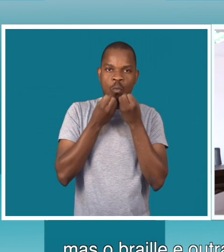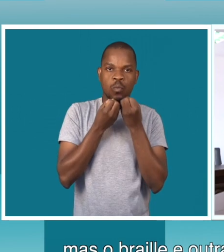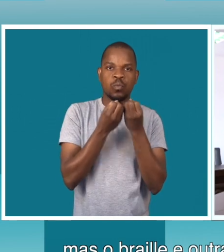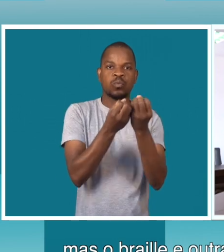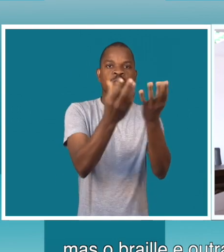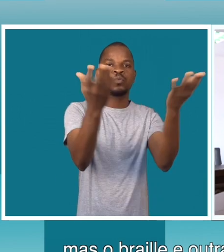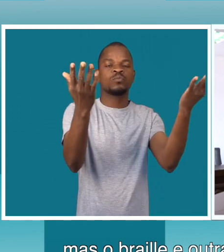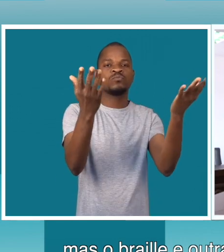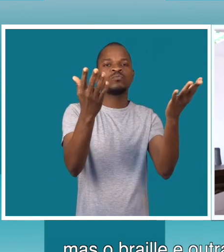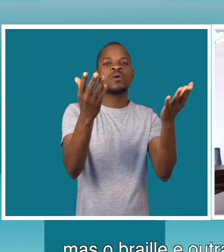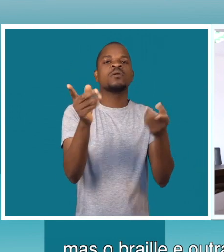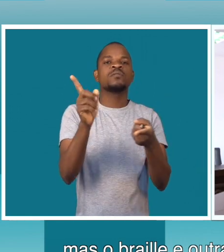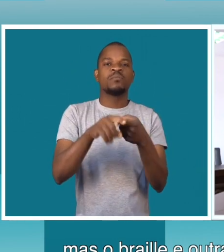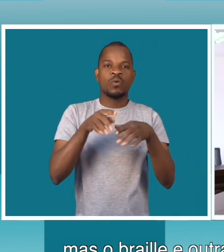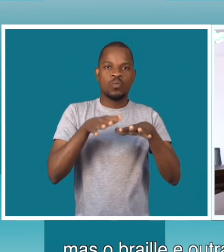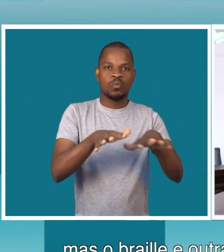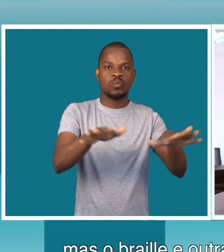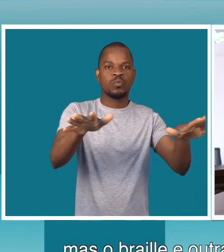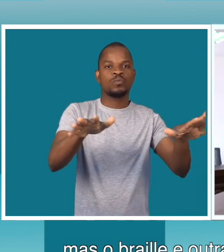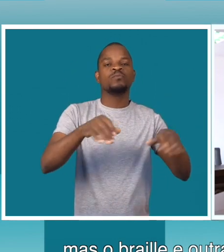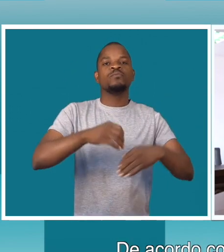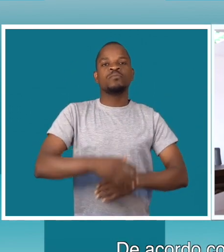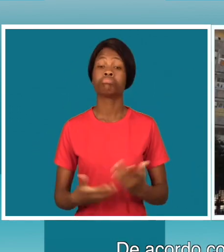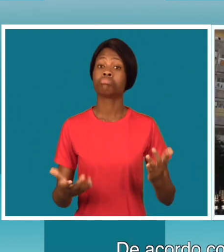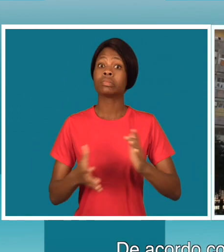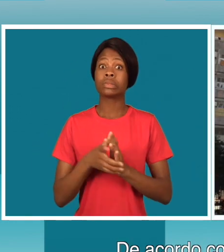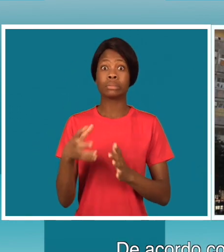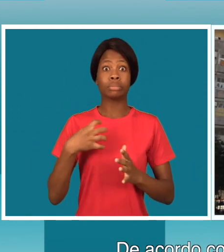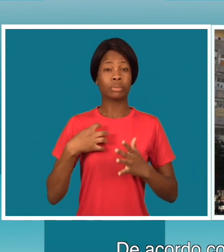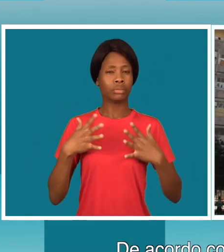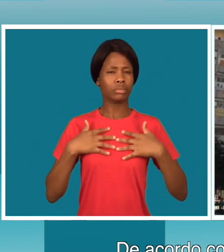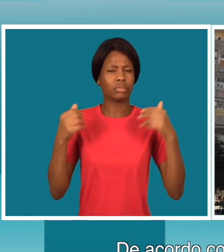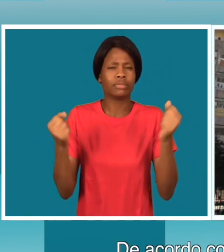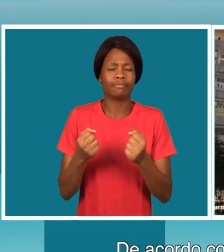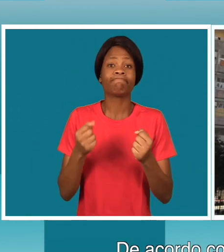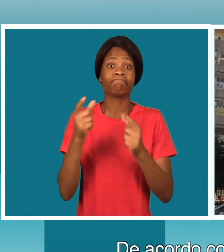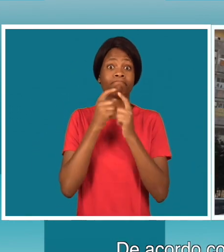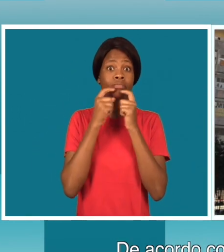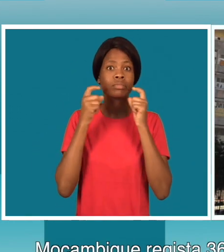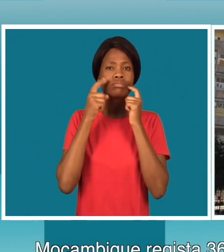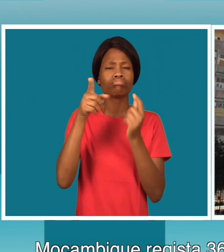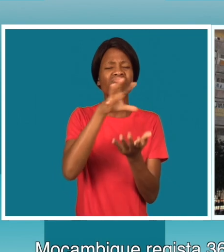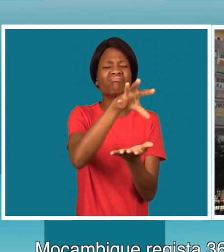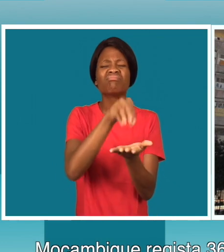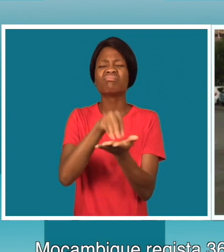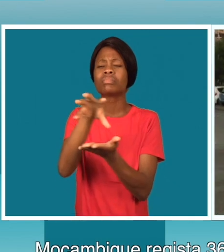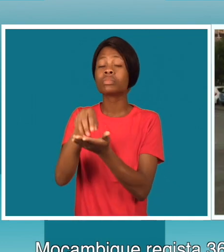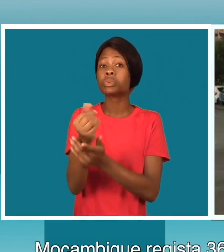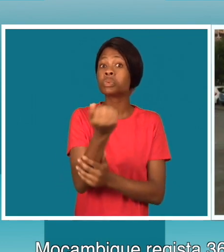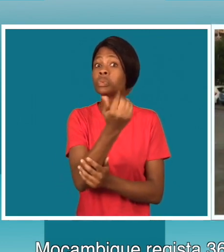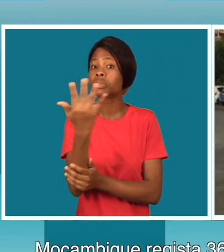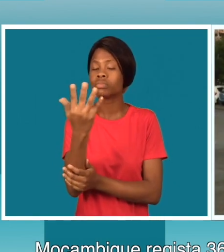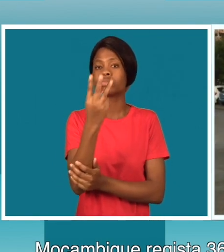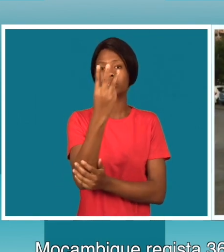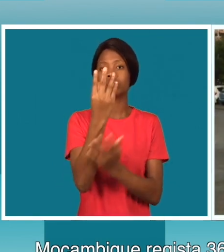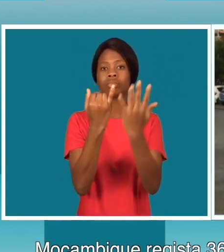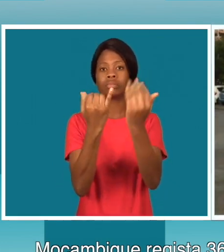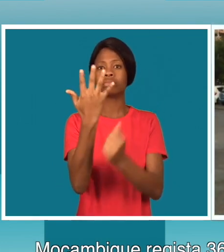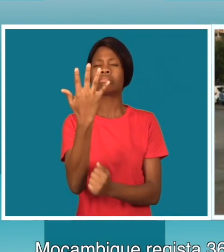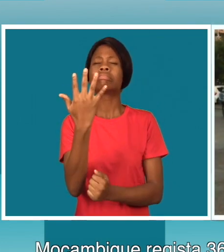sejam cada vez que é mais abrangente de acordo com o ministério da saúde de moçambique regista